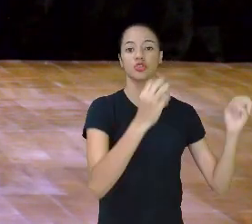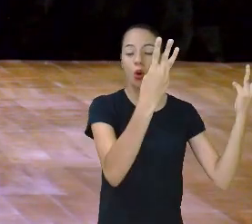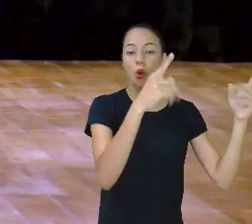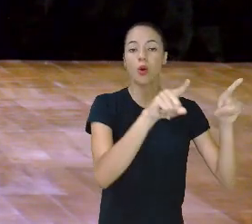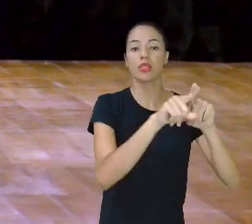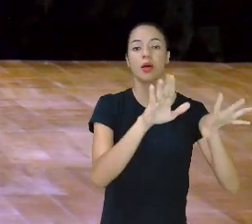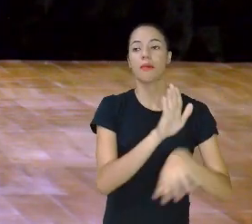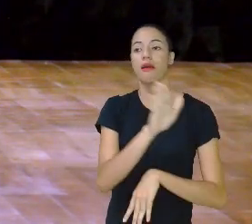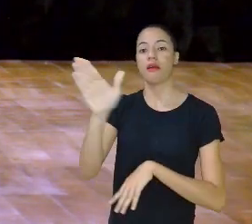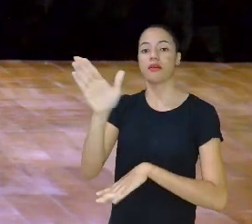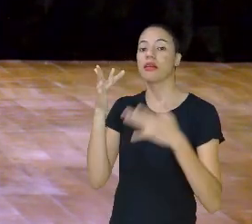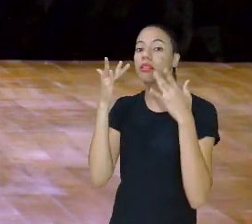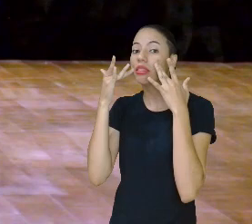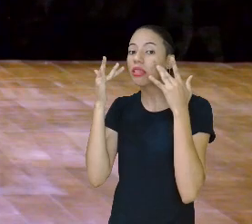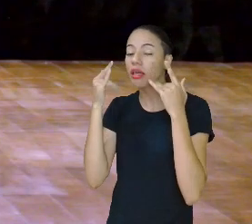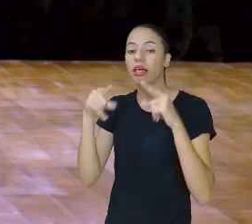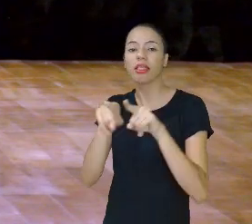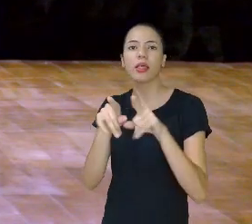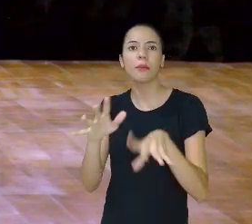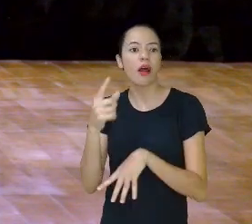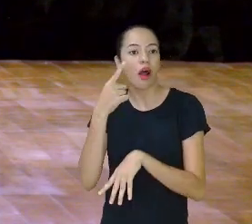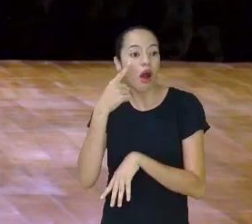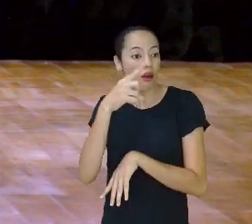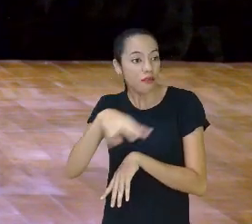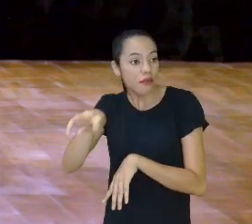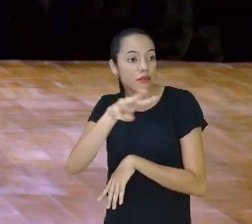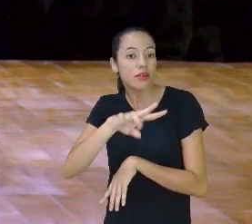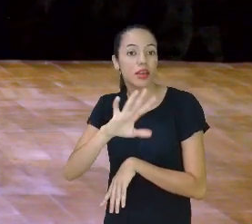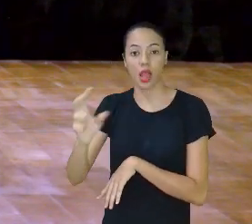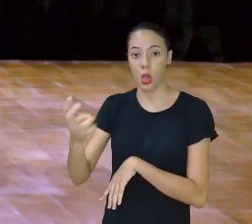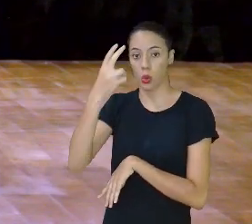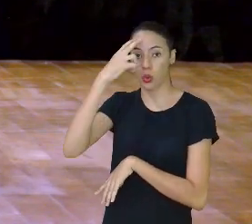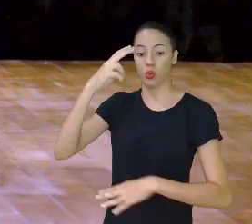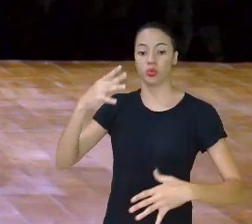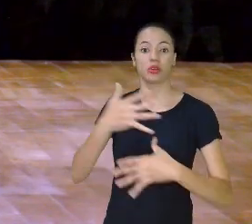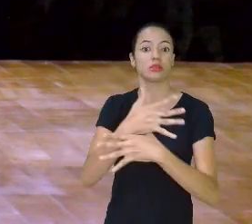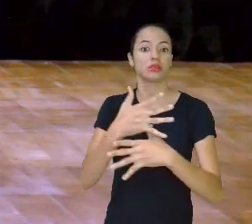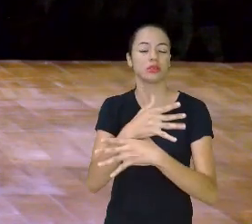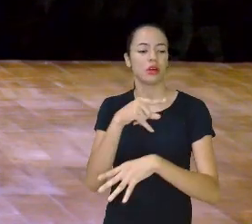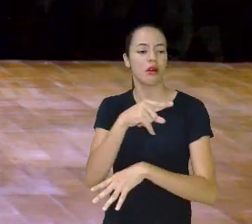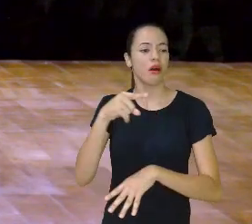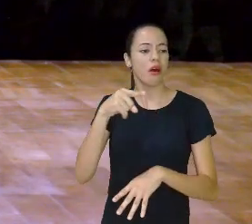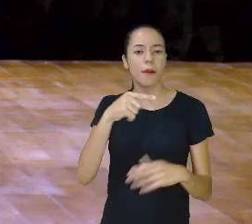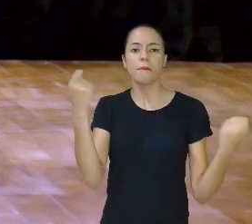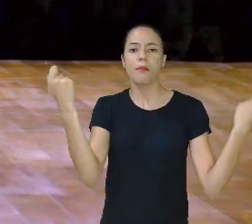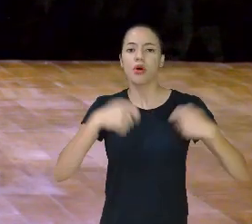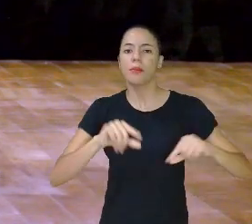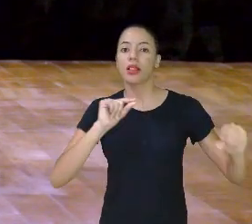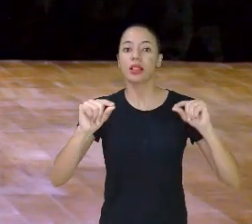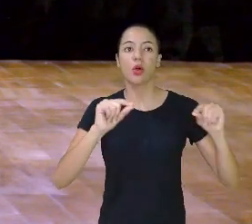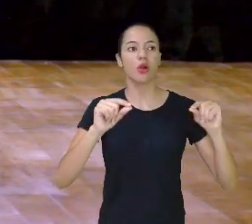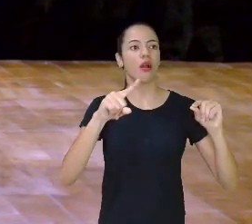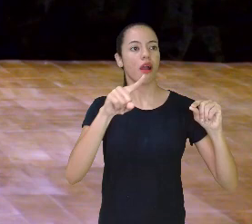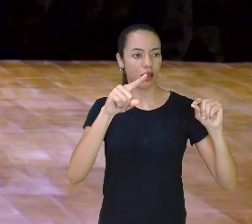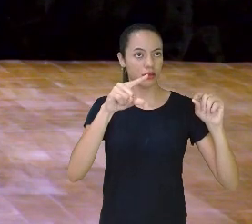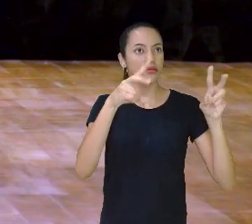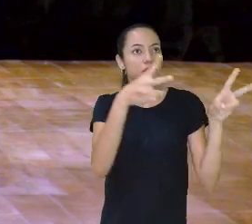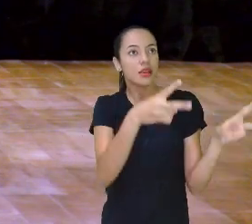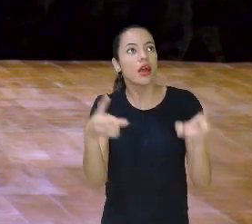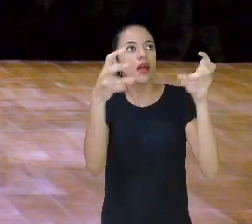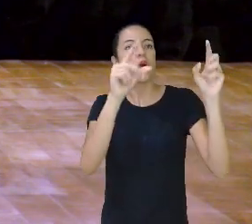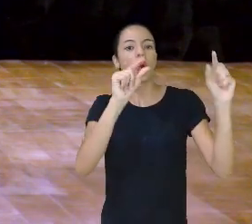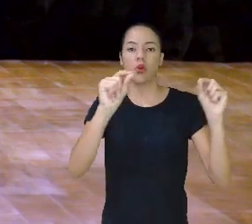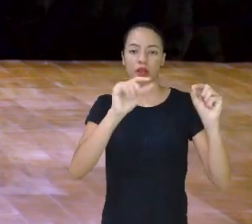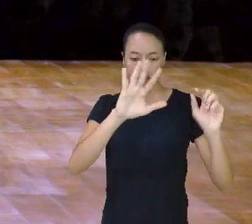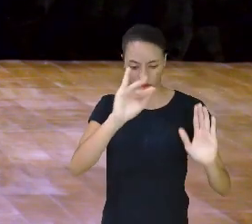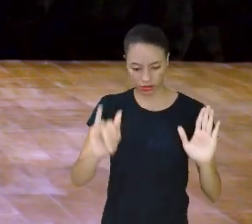frequentar teatro, ver a cultura da nossa cidade, permite que a gente enxergue também a nossa